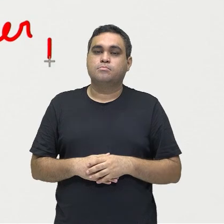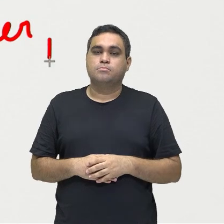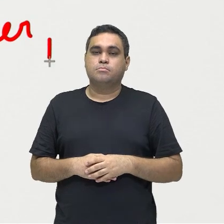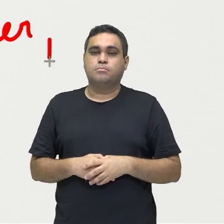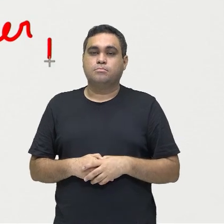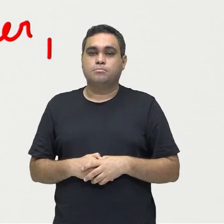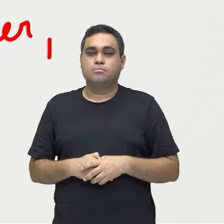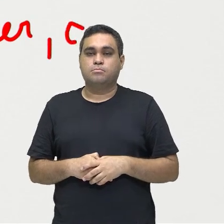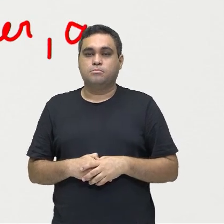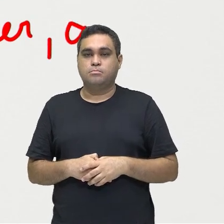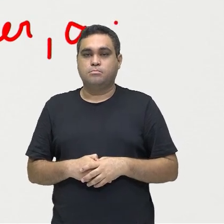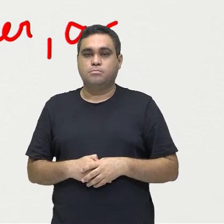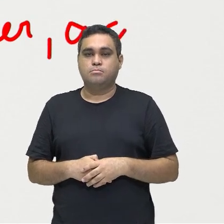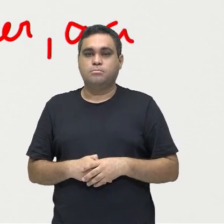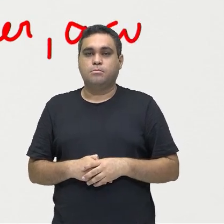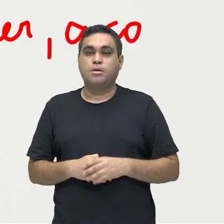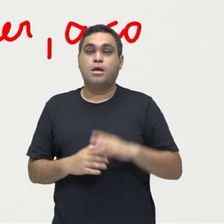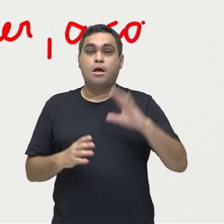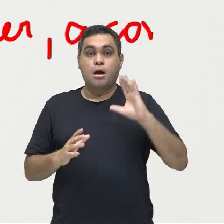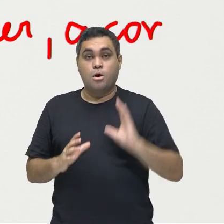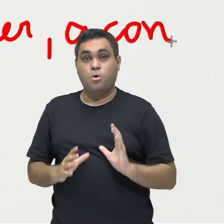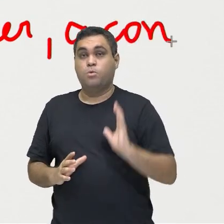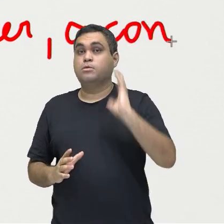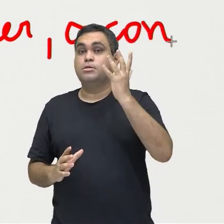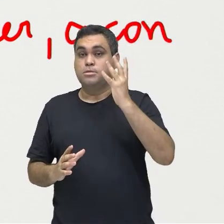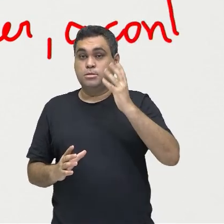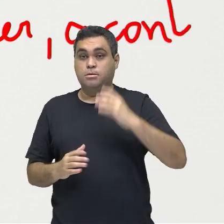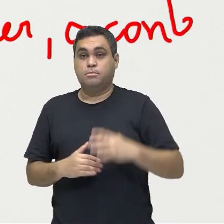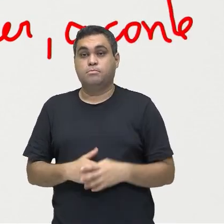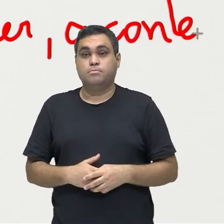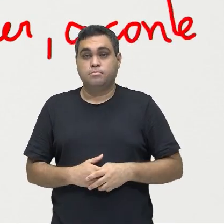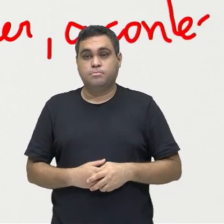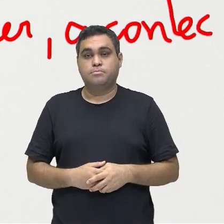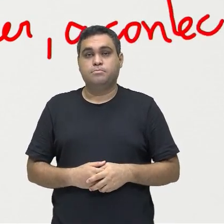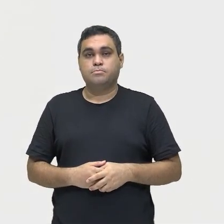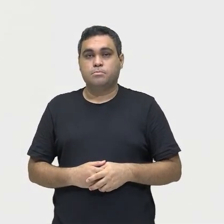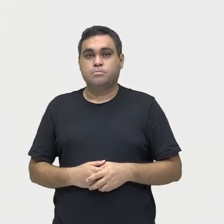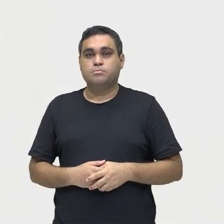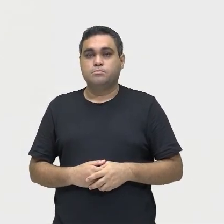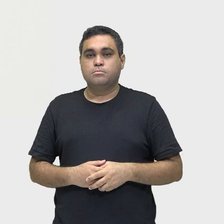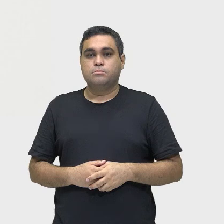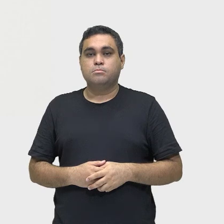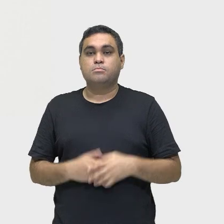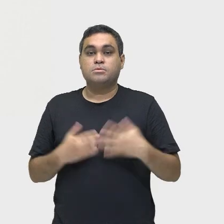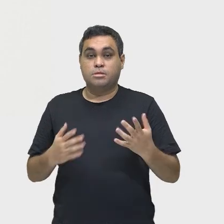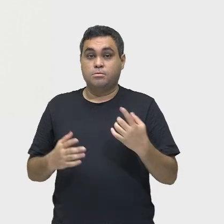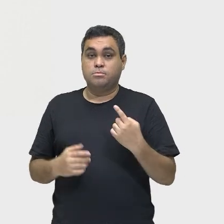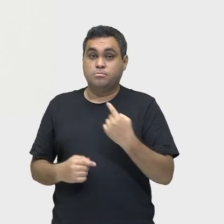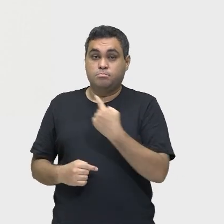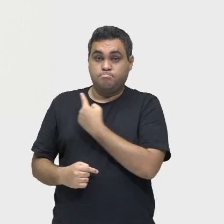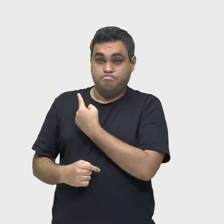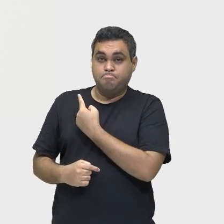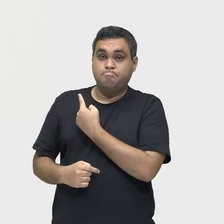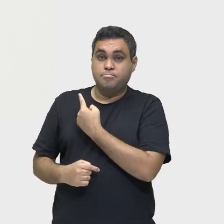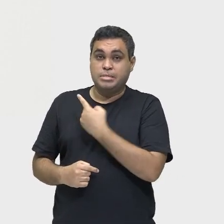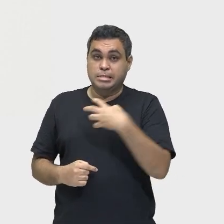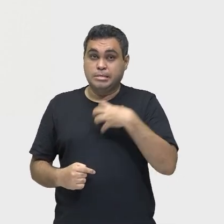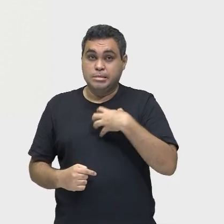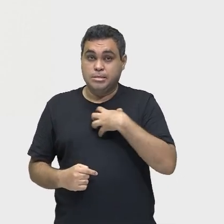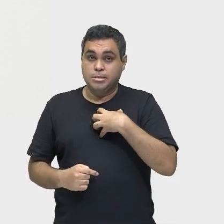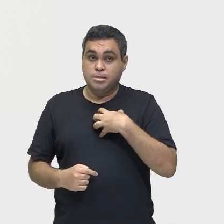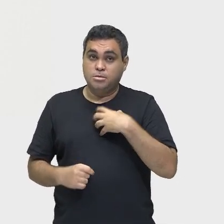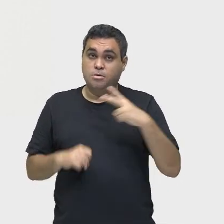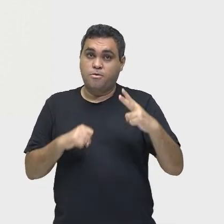e acontecer. Bom, nesses sentidos, o verbo haver